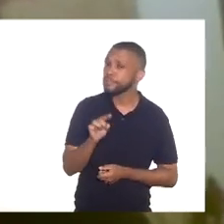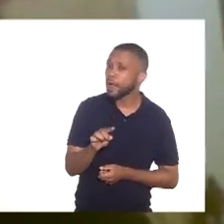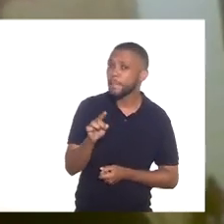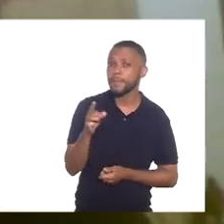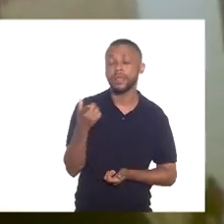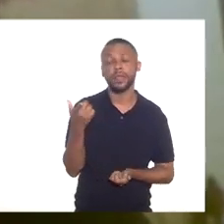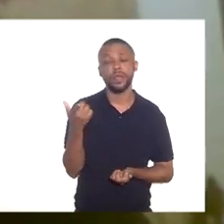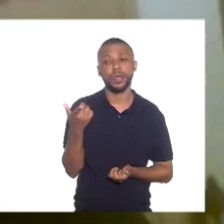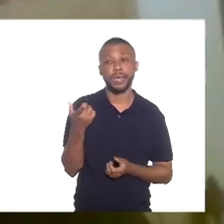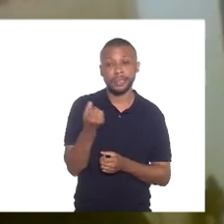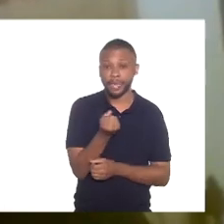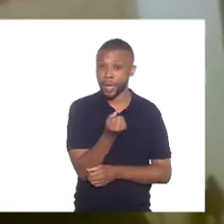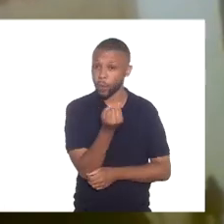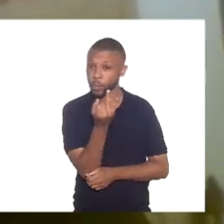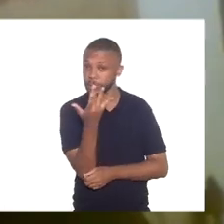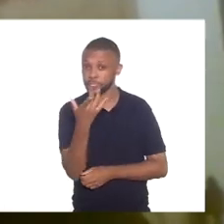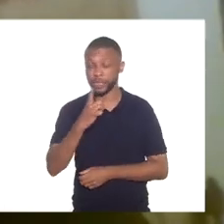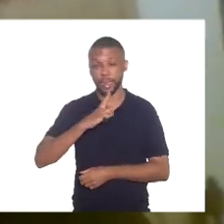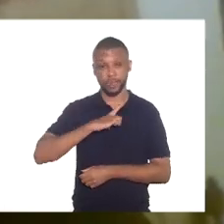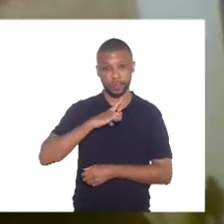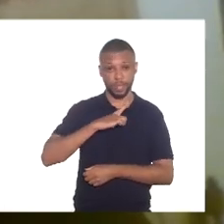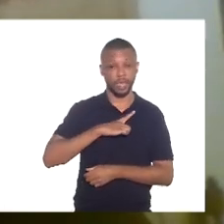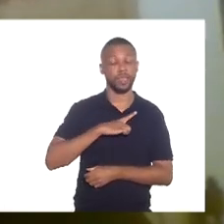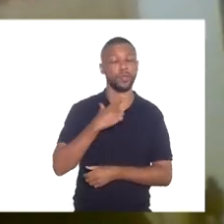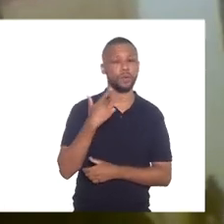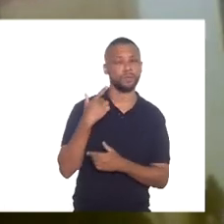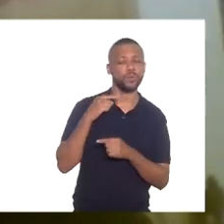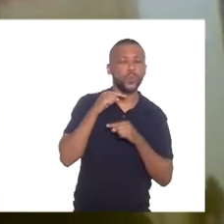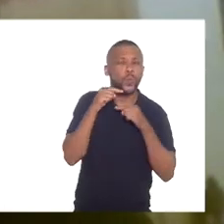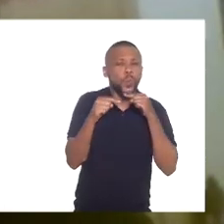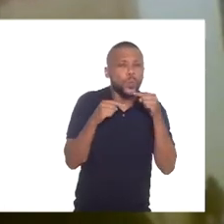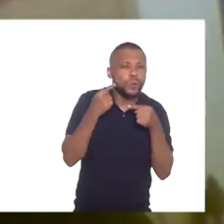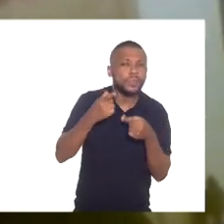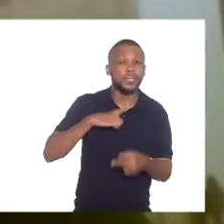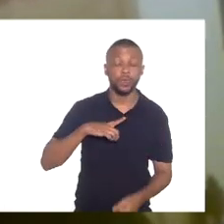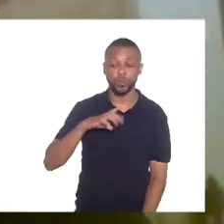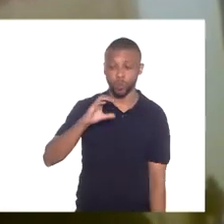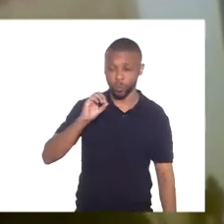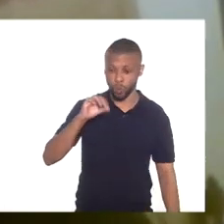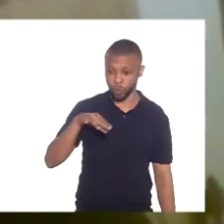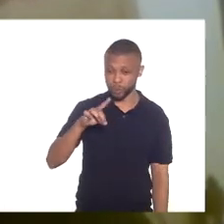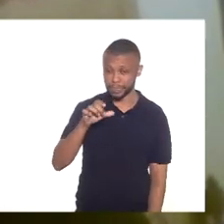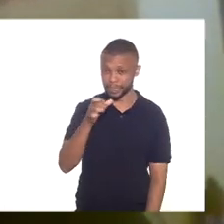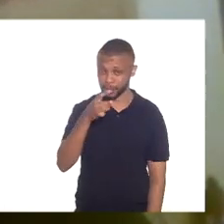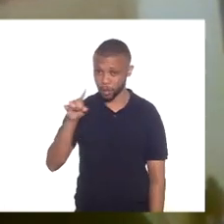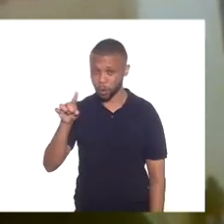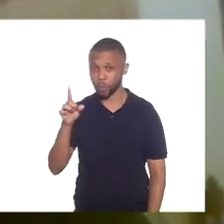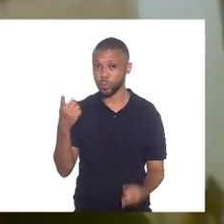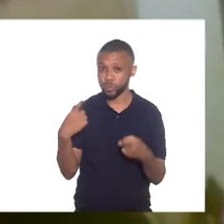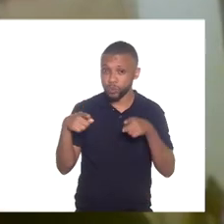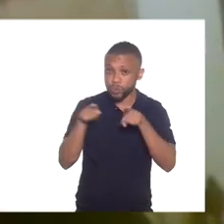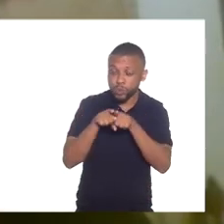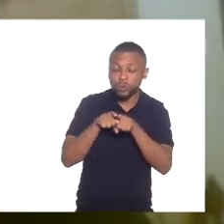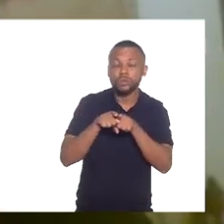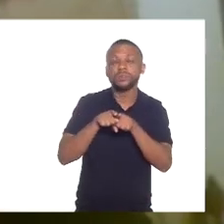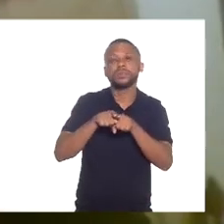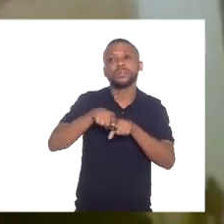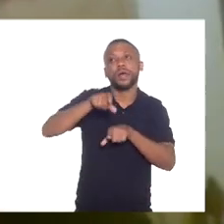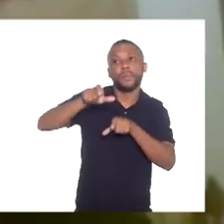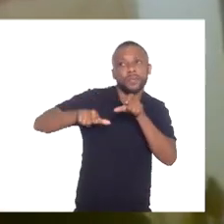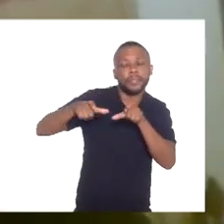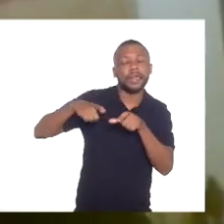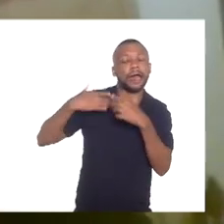Toda estimativa tem o condão e a similaridade com as outras de estarem sempre erradas,